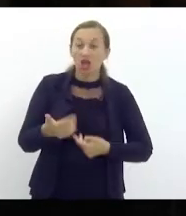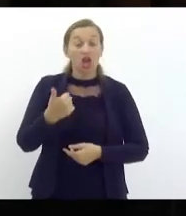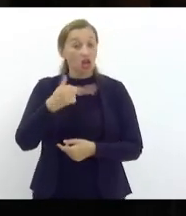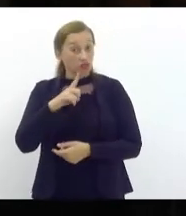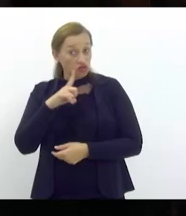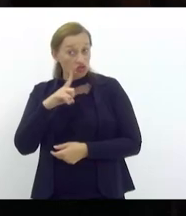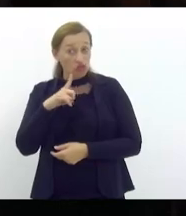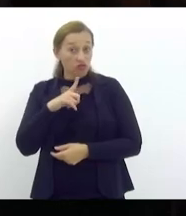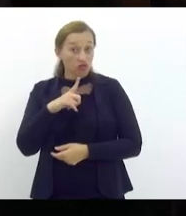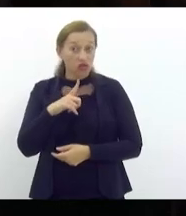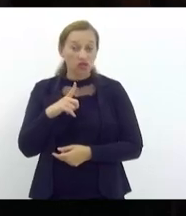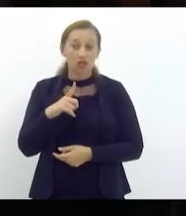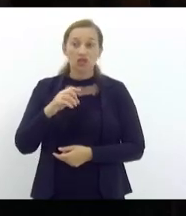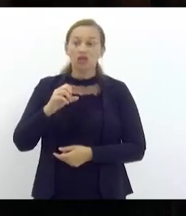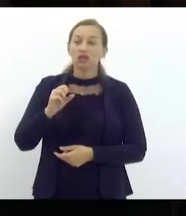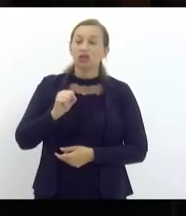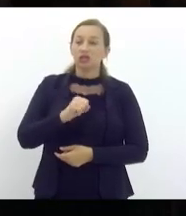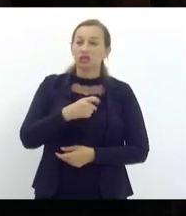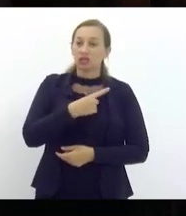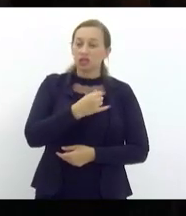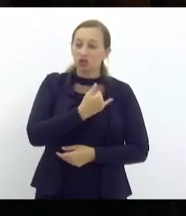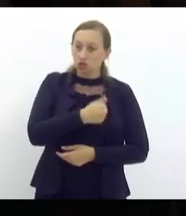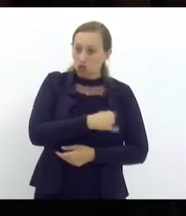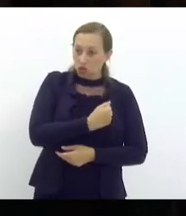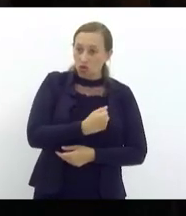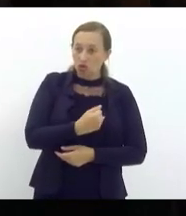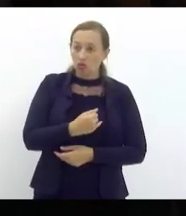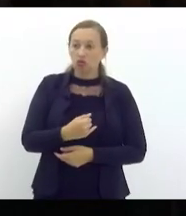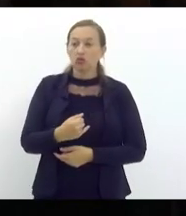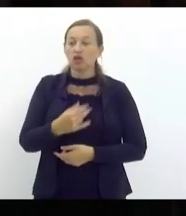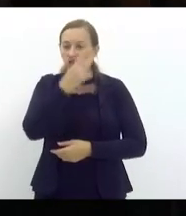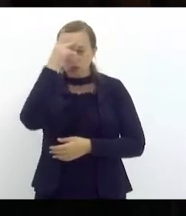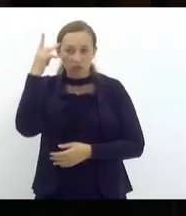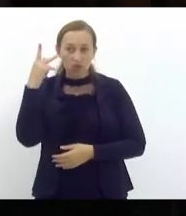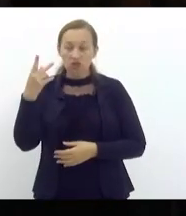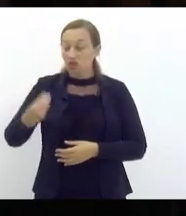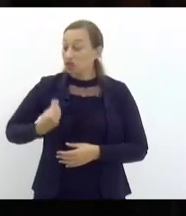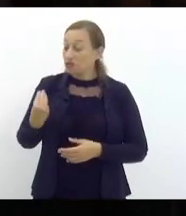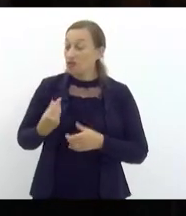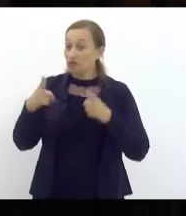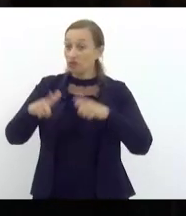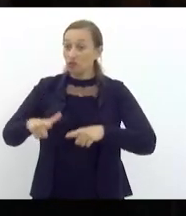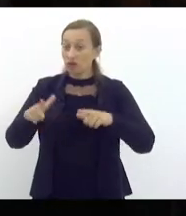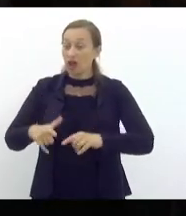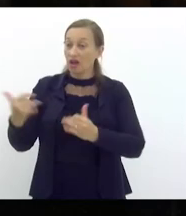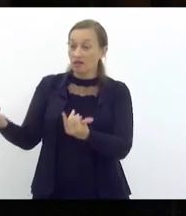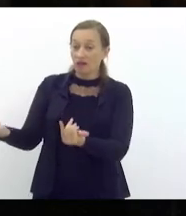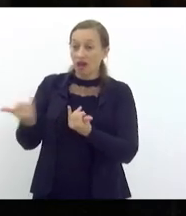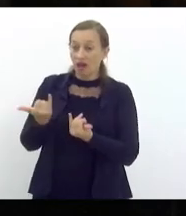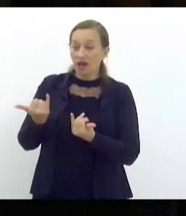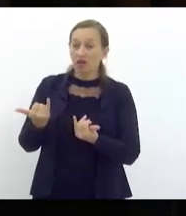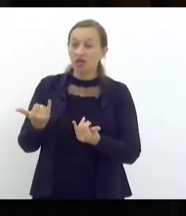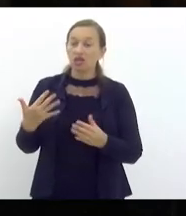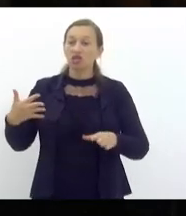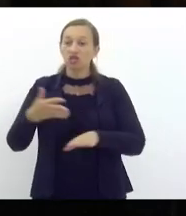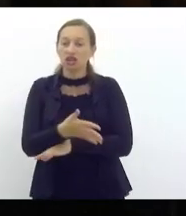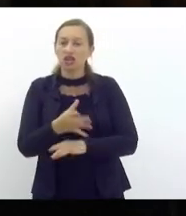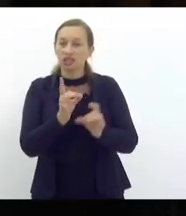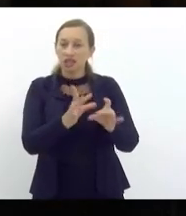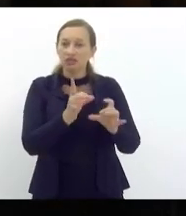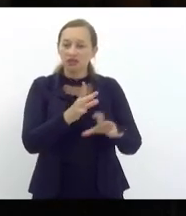estive em São João de Meriti e ouvindo os moradores e moradoras que a chegada da privatização da água